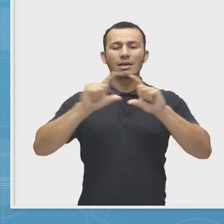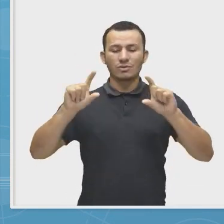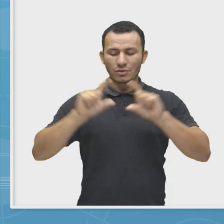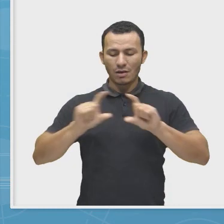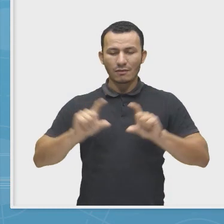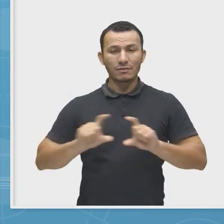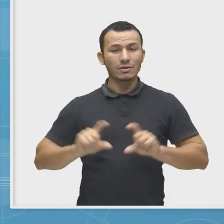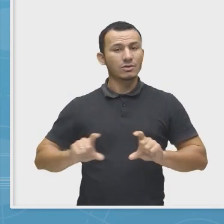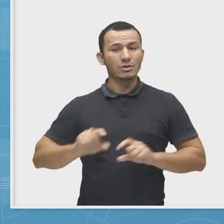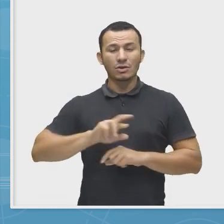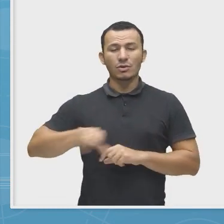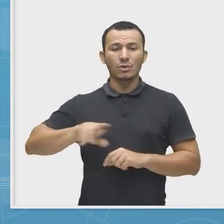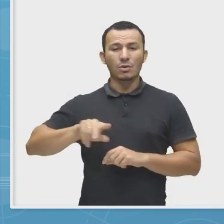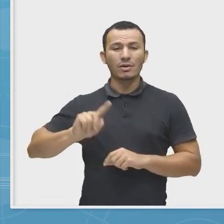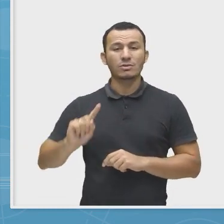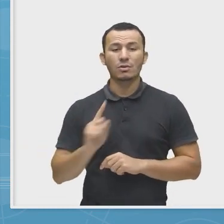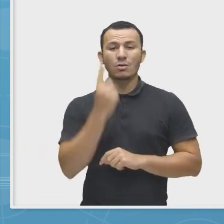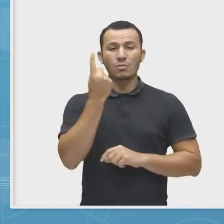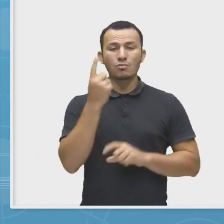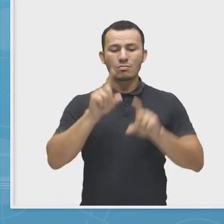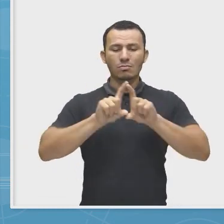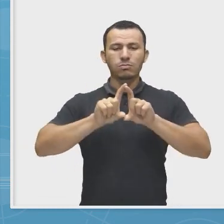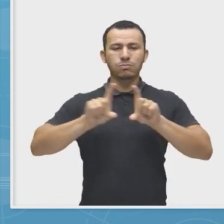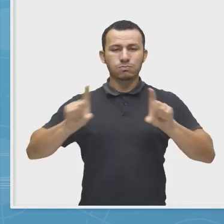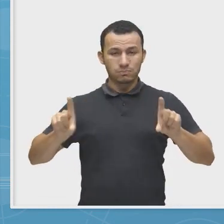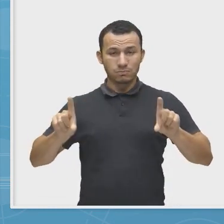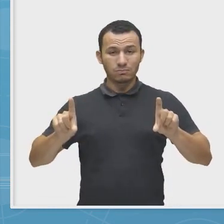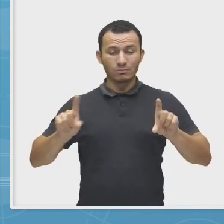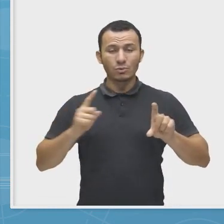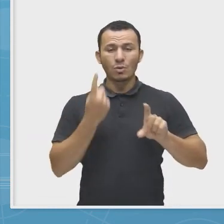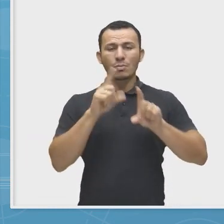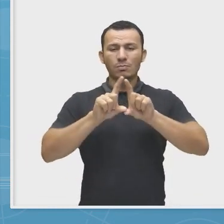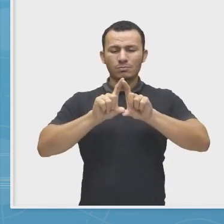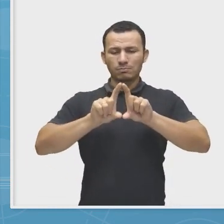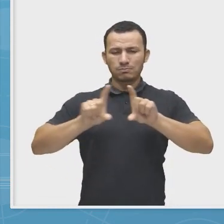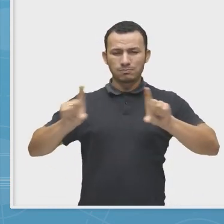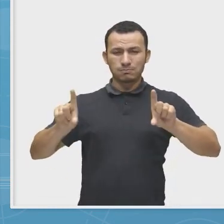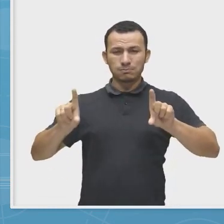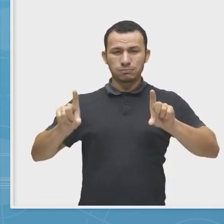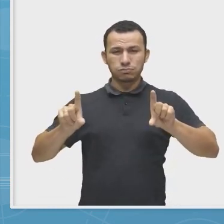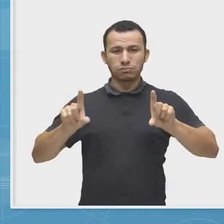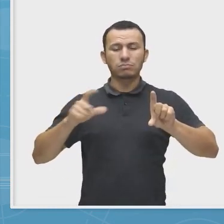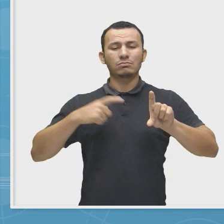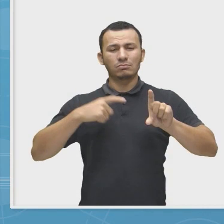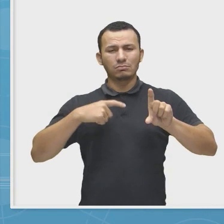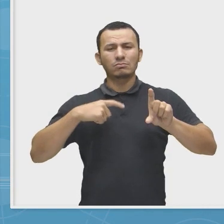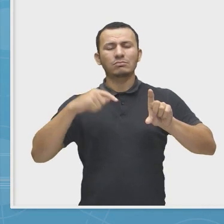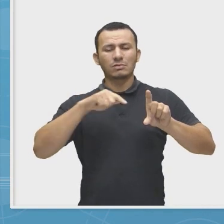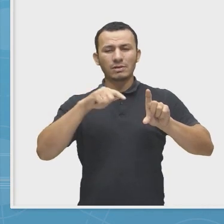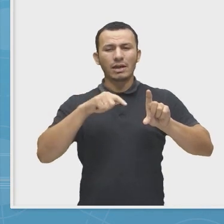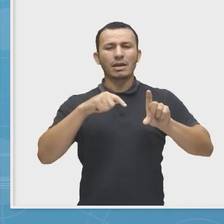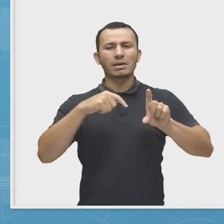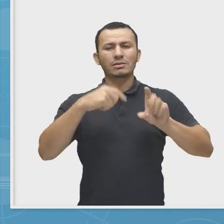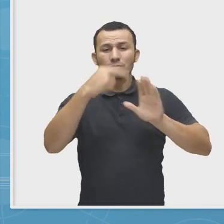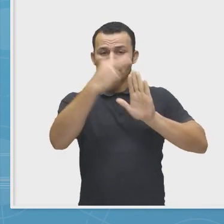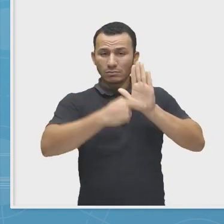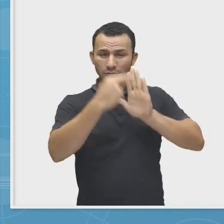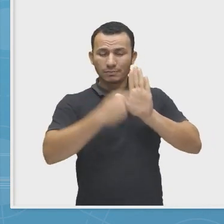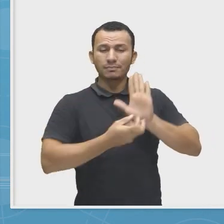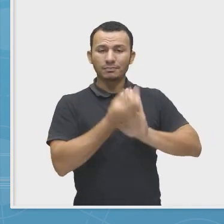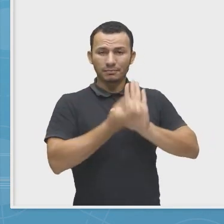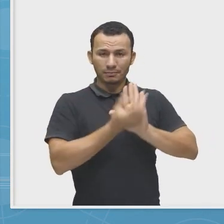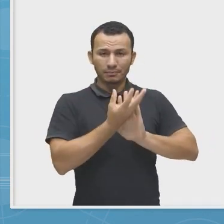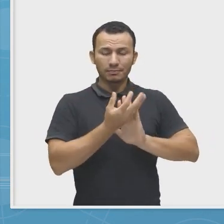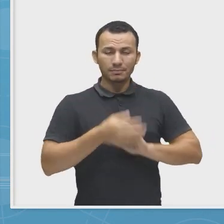Ele é composto apenas de uma estrofe, né? Uma única estrofe que segue, né, o poema.